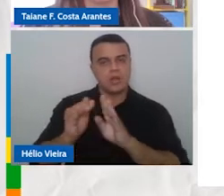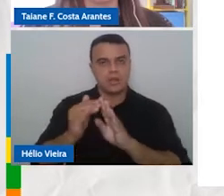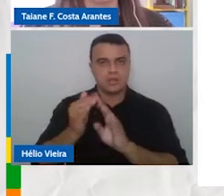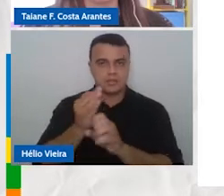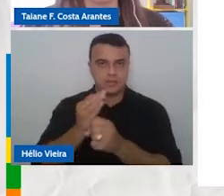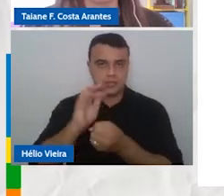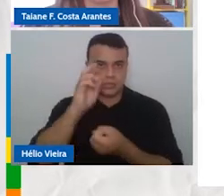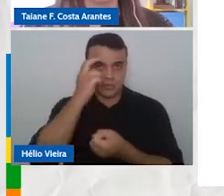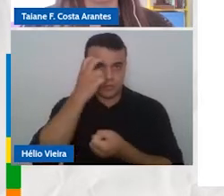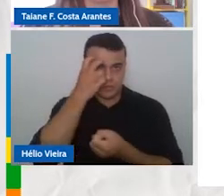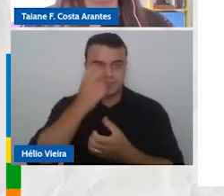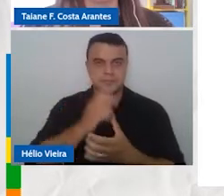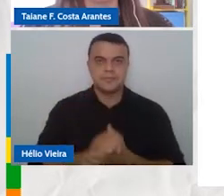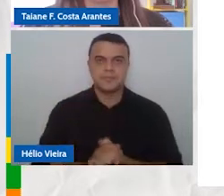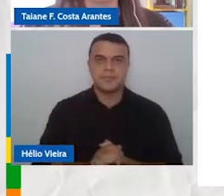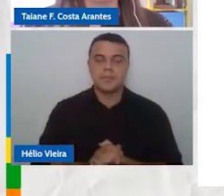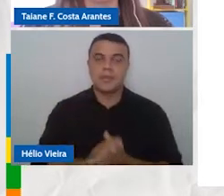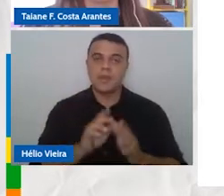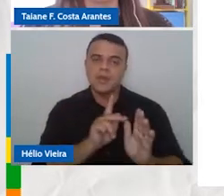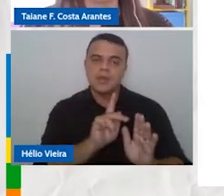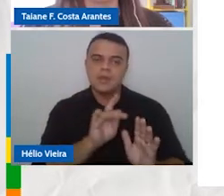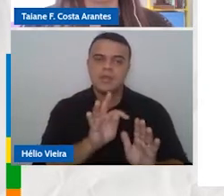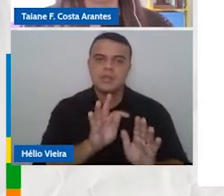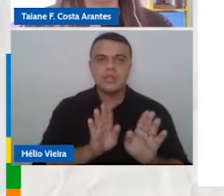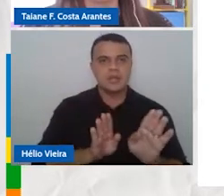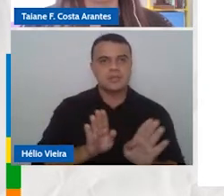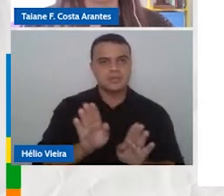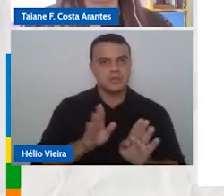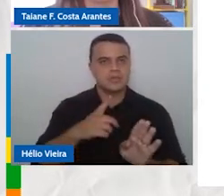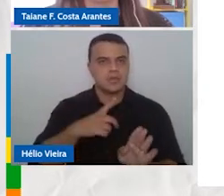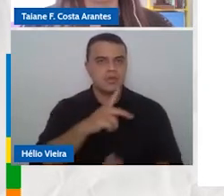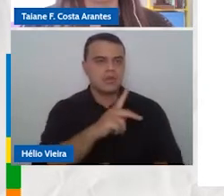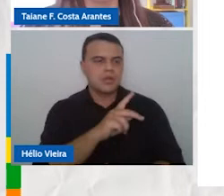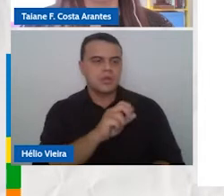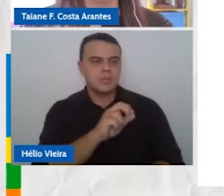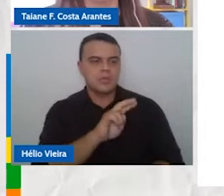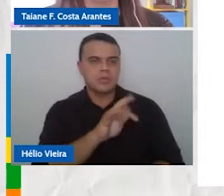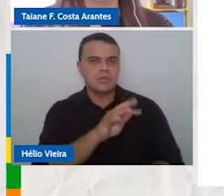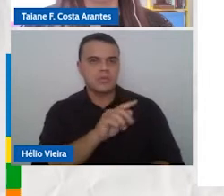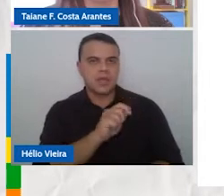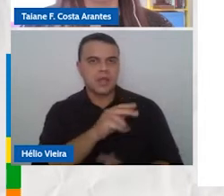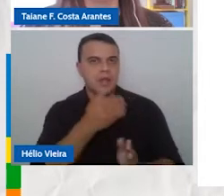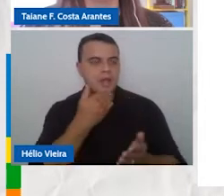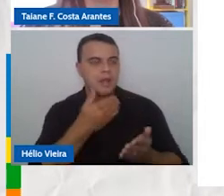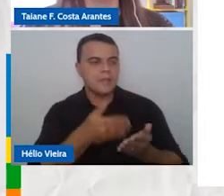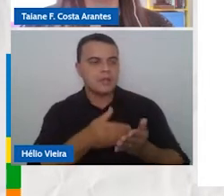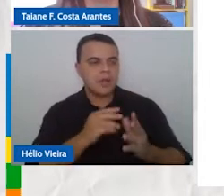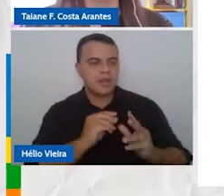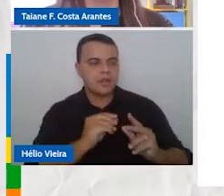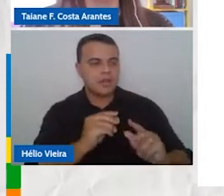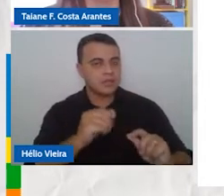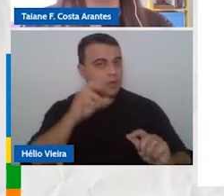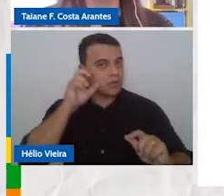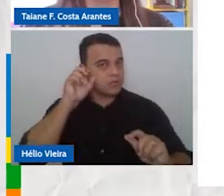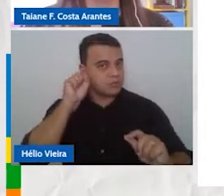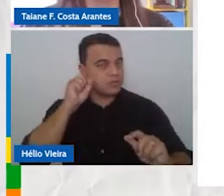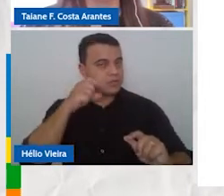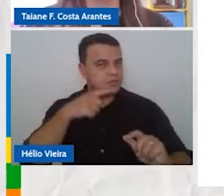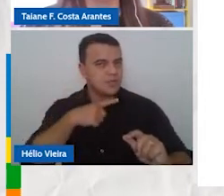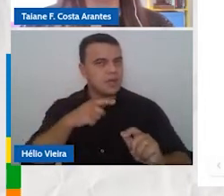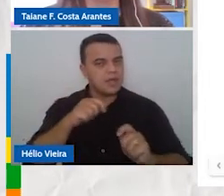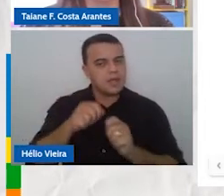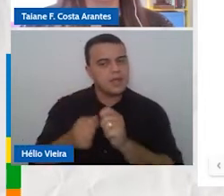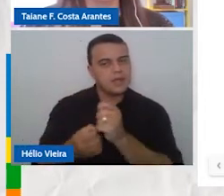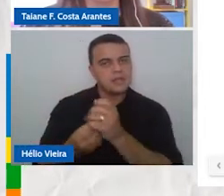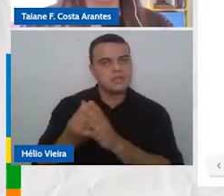de Cultura. O kit Acessibilidade Portinari para apreciação tátil e auditiva é uma